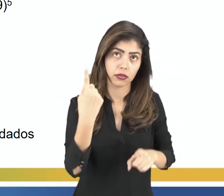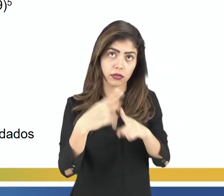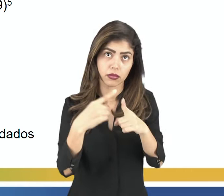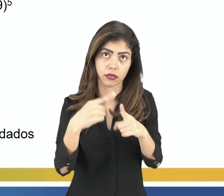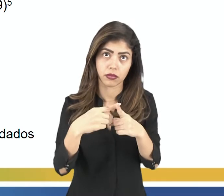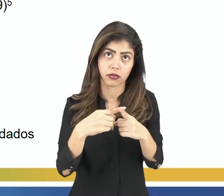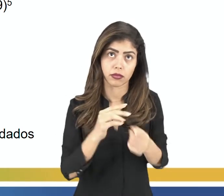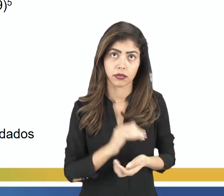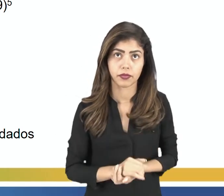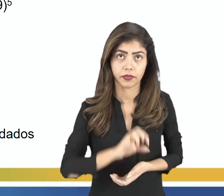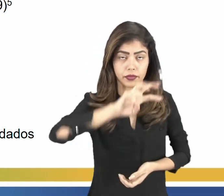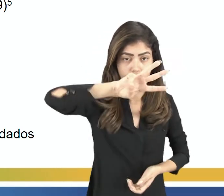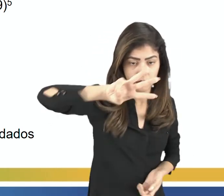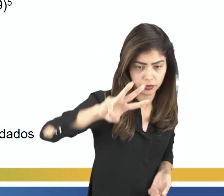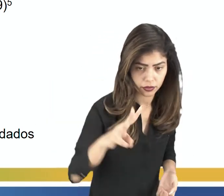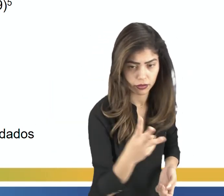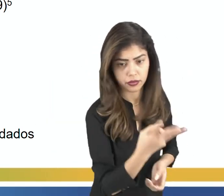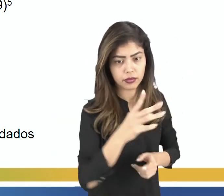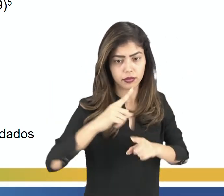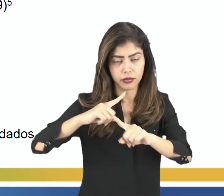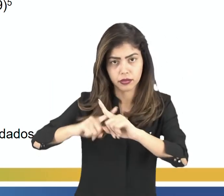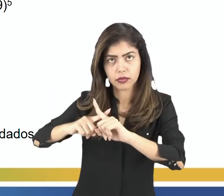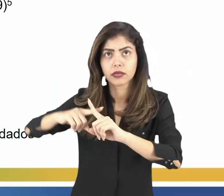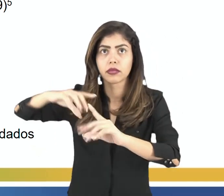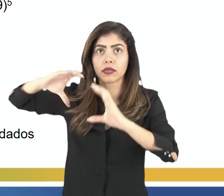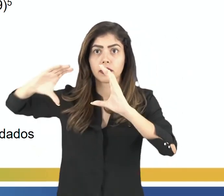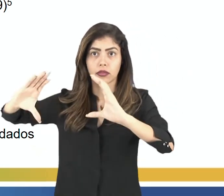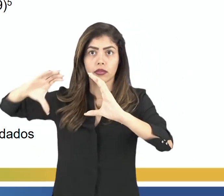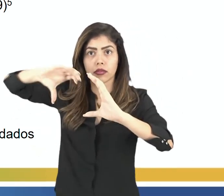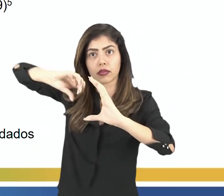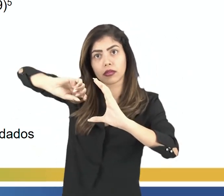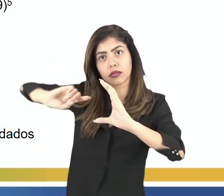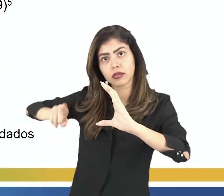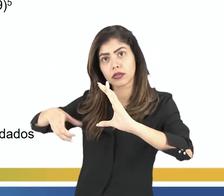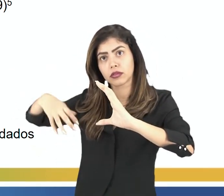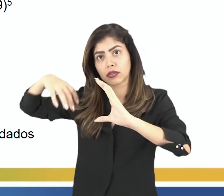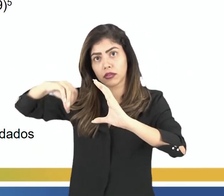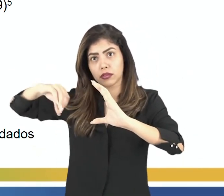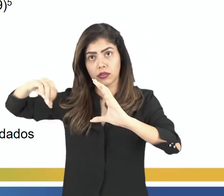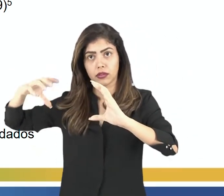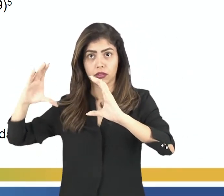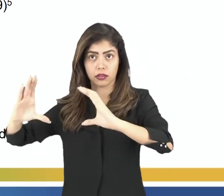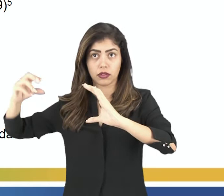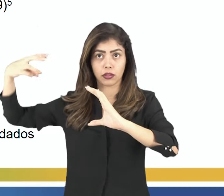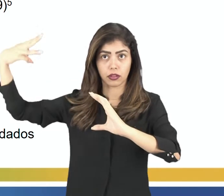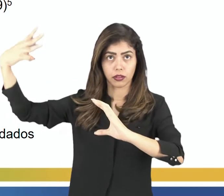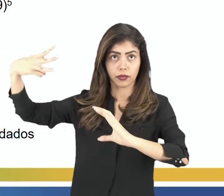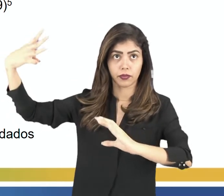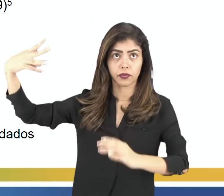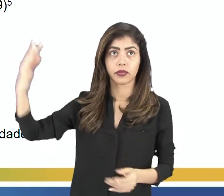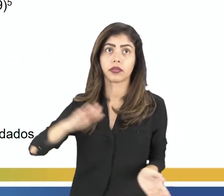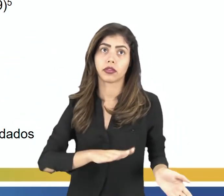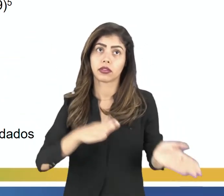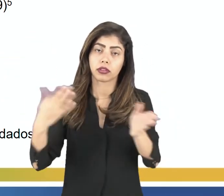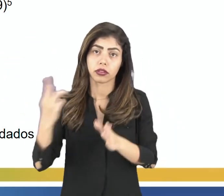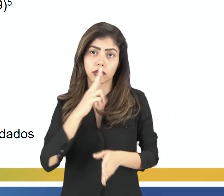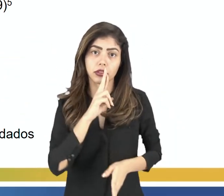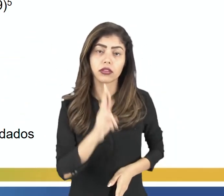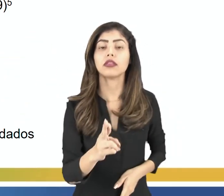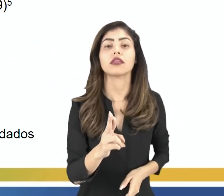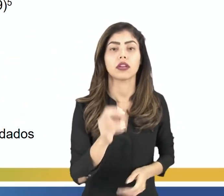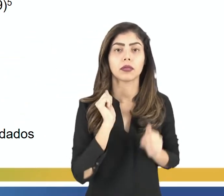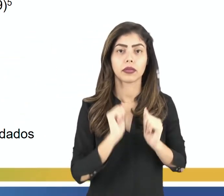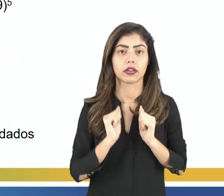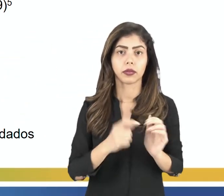né, esses 30 minutos, 6 vezes que eu vou ter 3 horas. A partir desses valores,